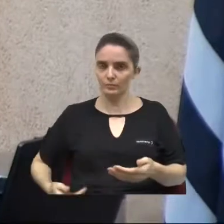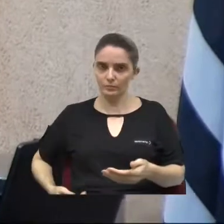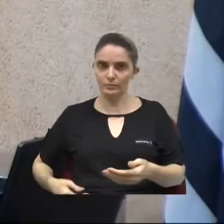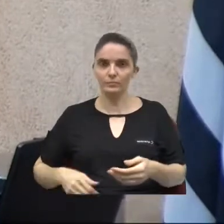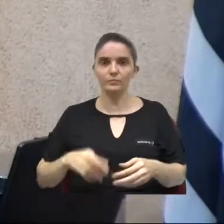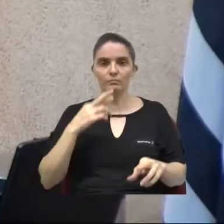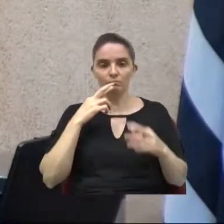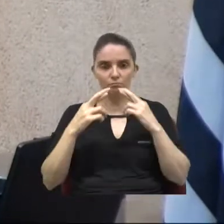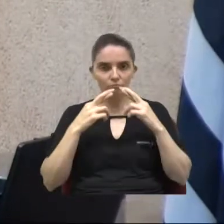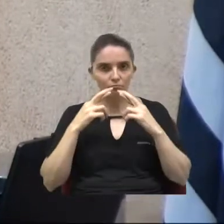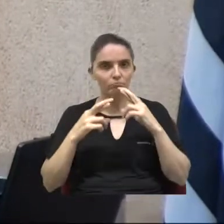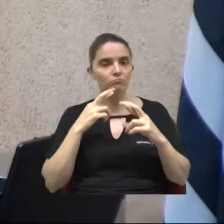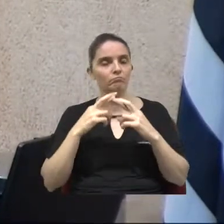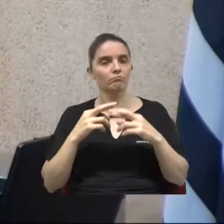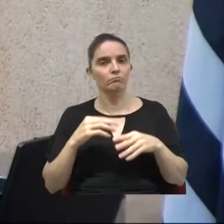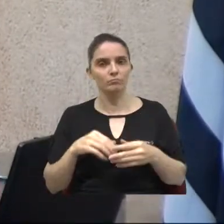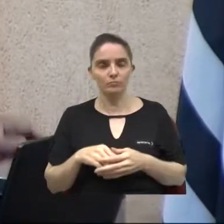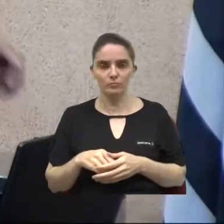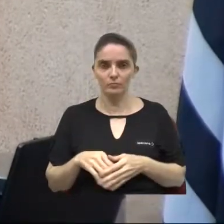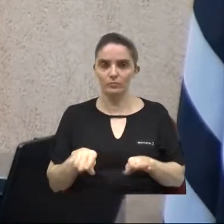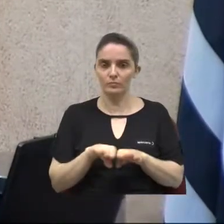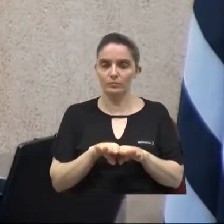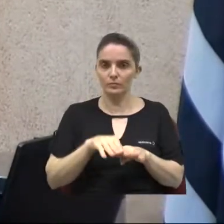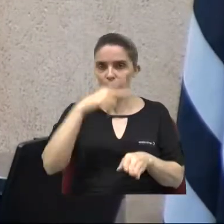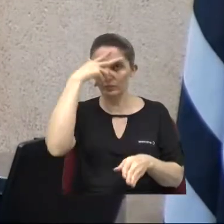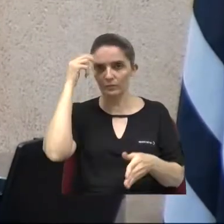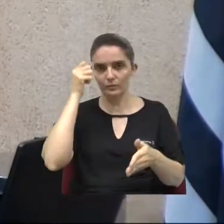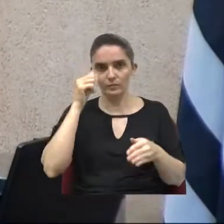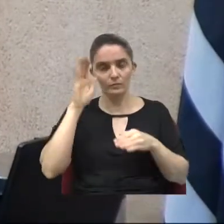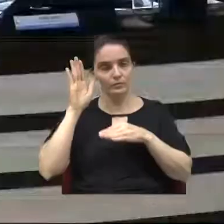lançado o subsídio também. Muito obrigado.